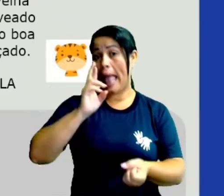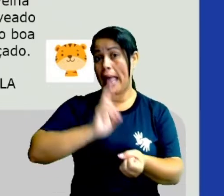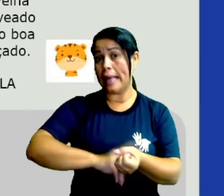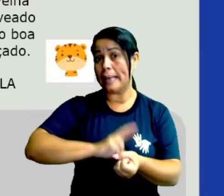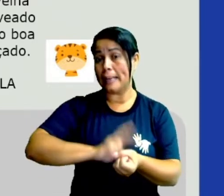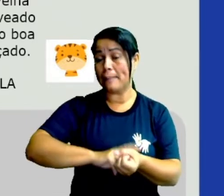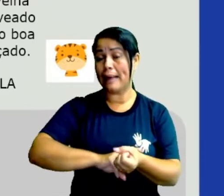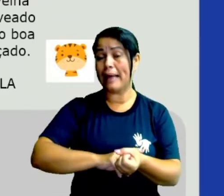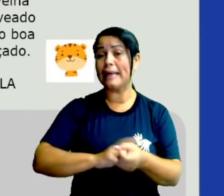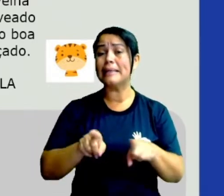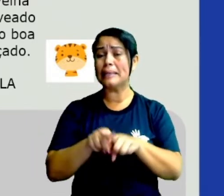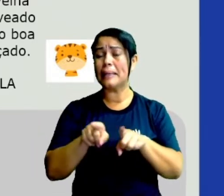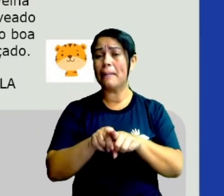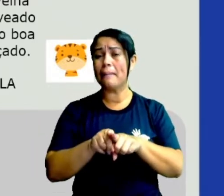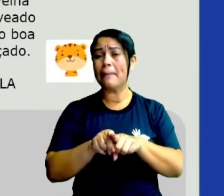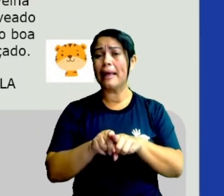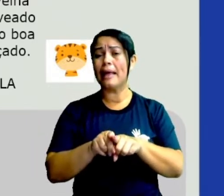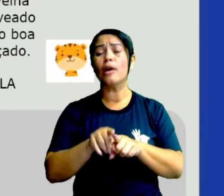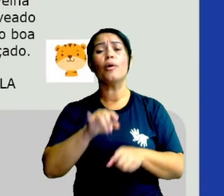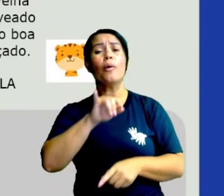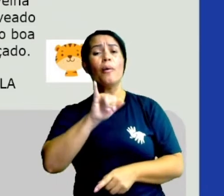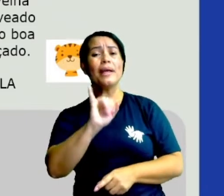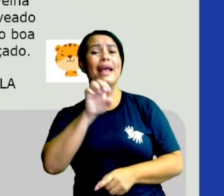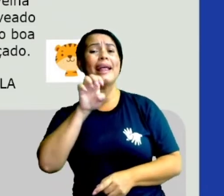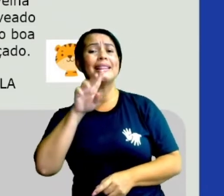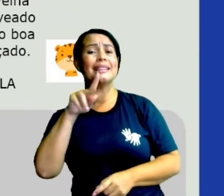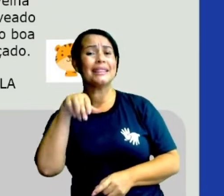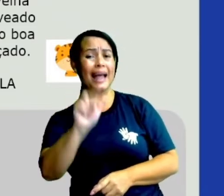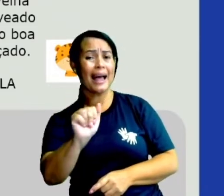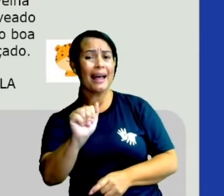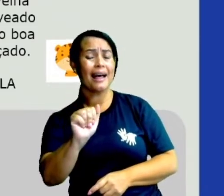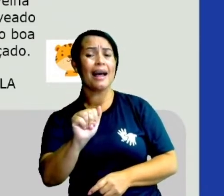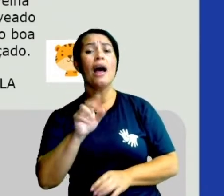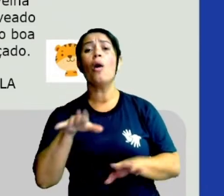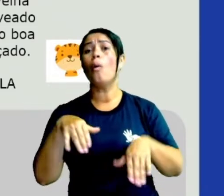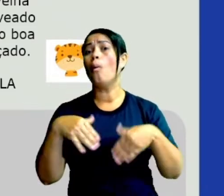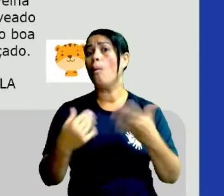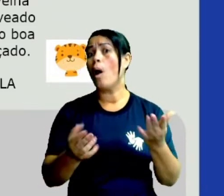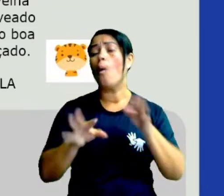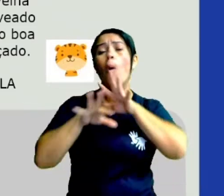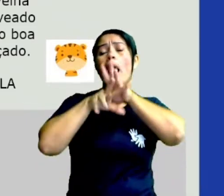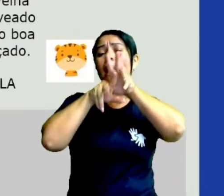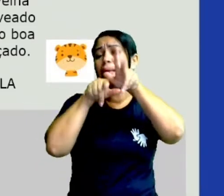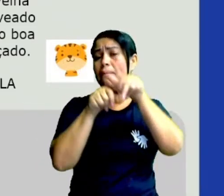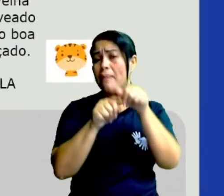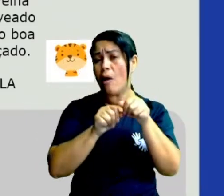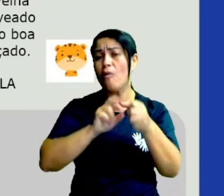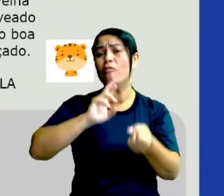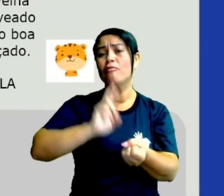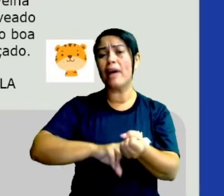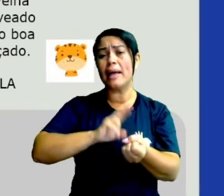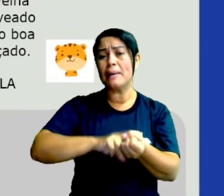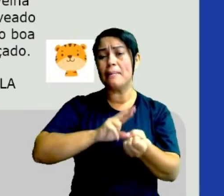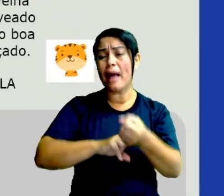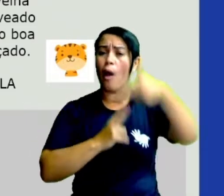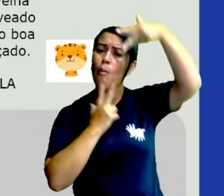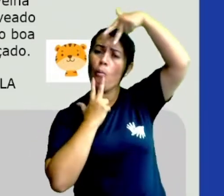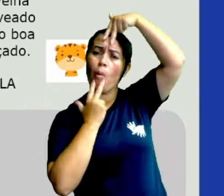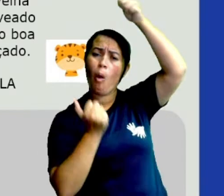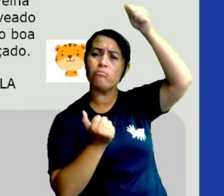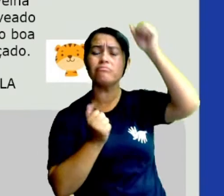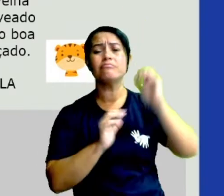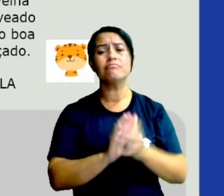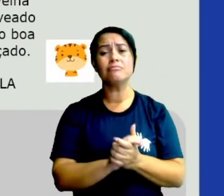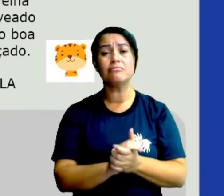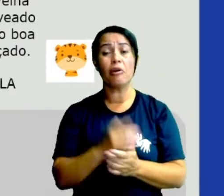Emma que rima com Helena é um animal que rima com body